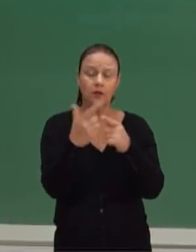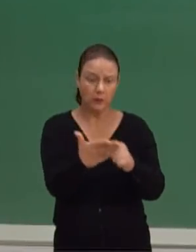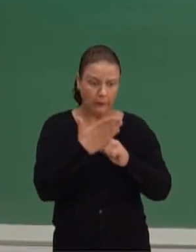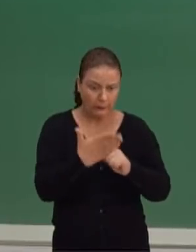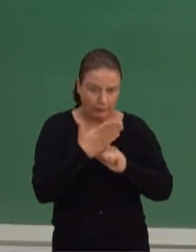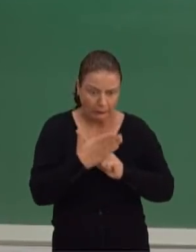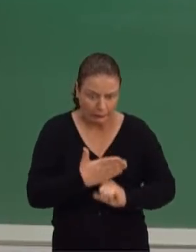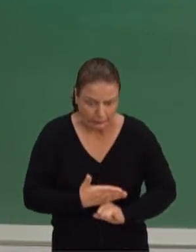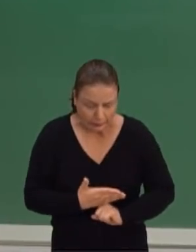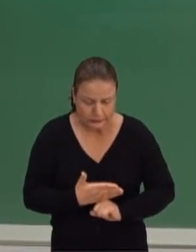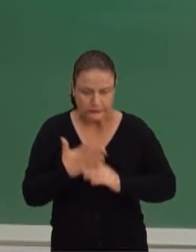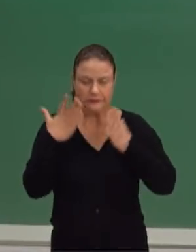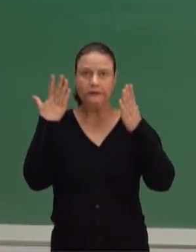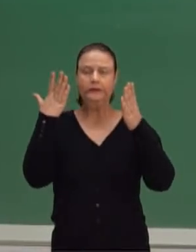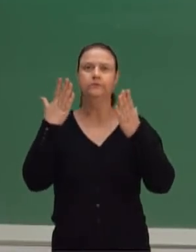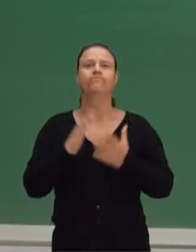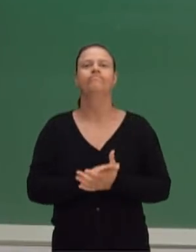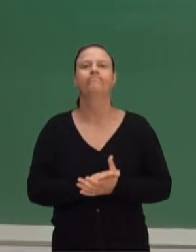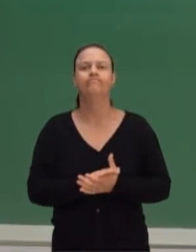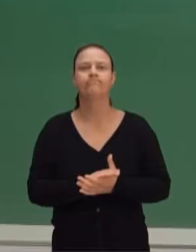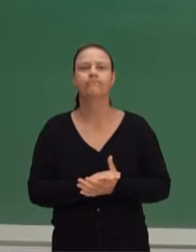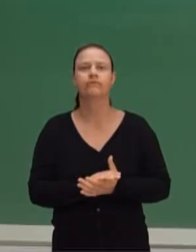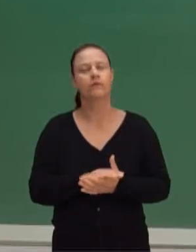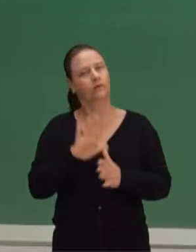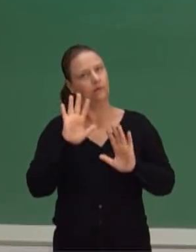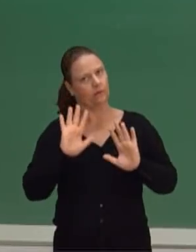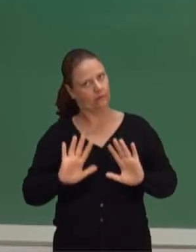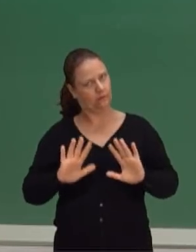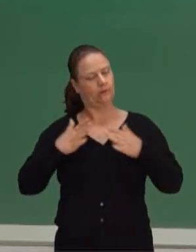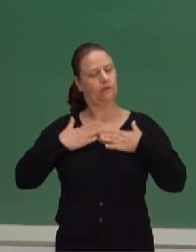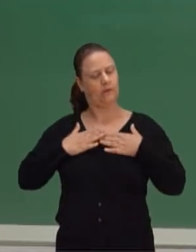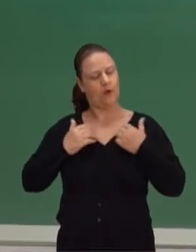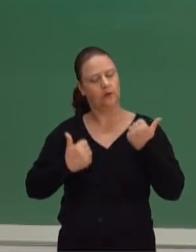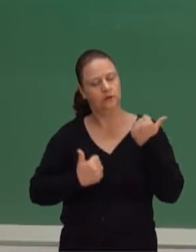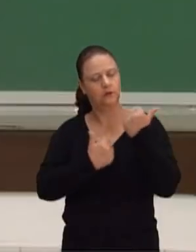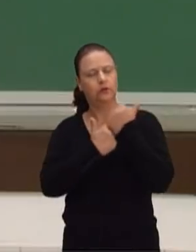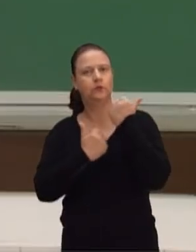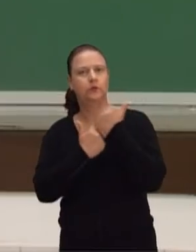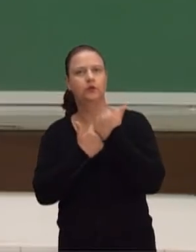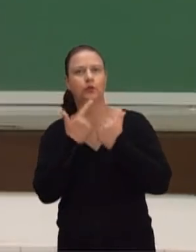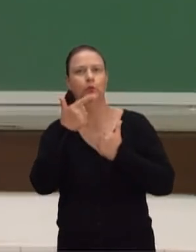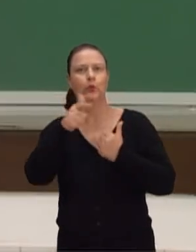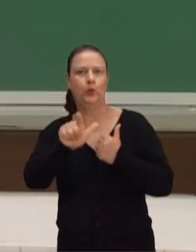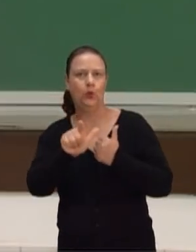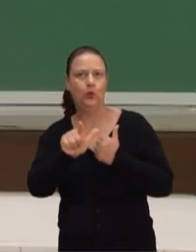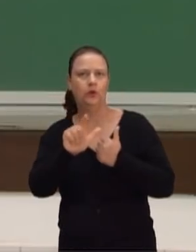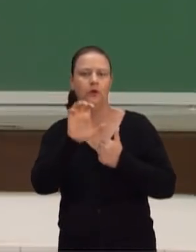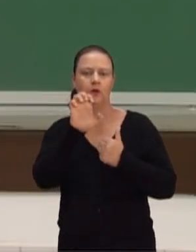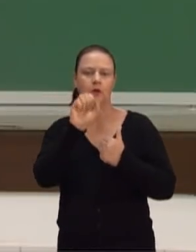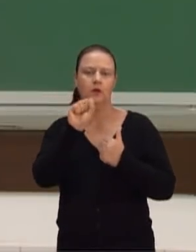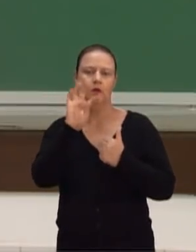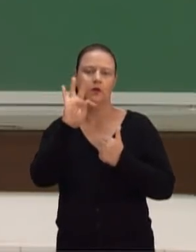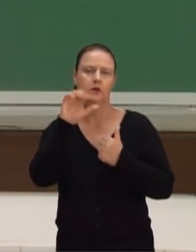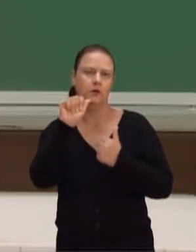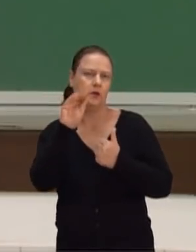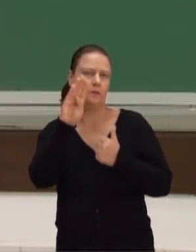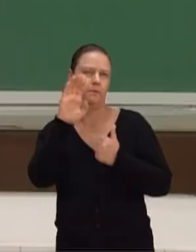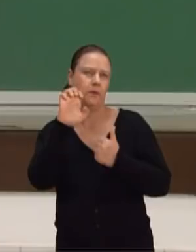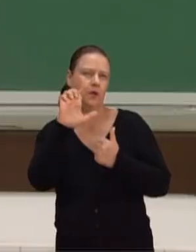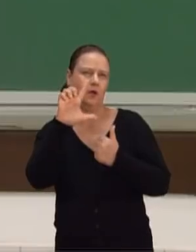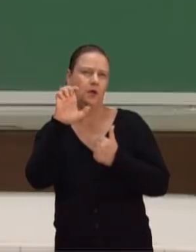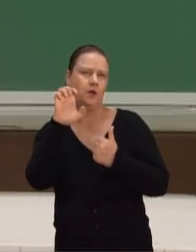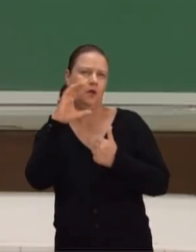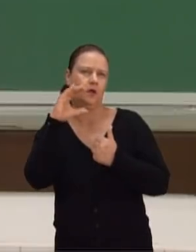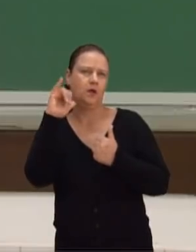revisar. Num escola, no outro estabelecimento, no outro instituição de ensino. Vocês